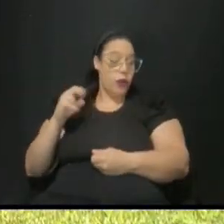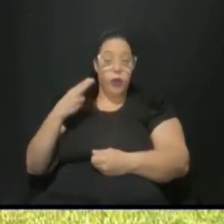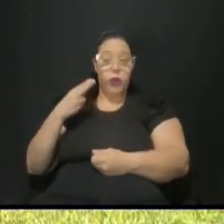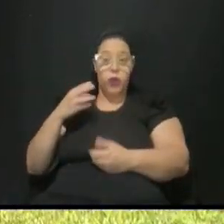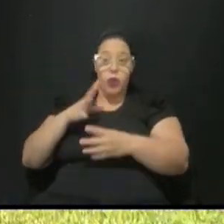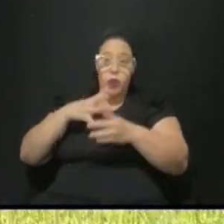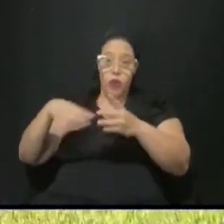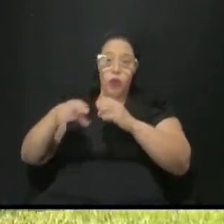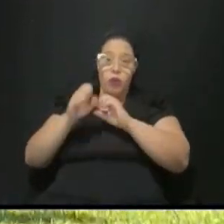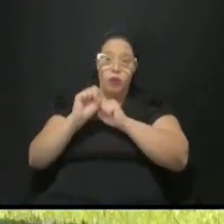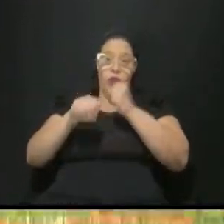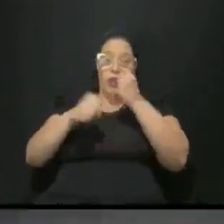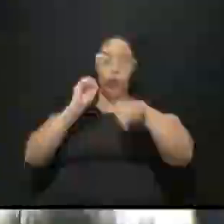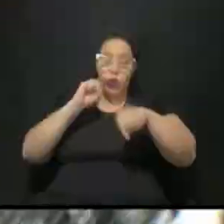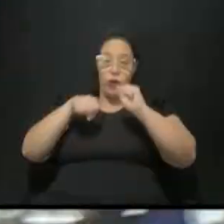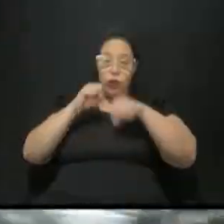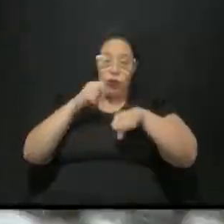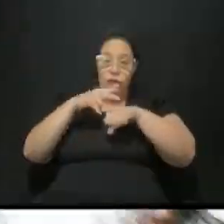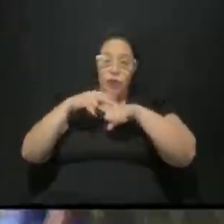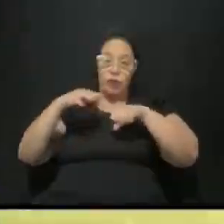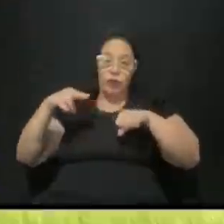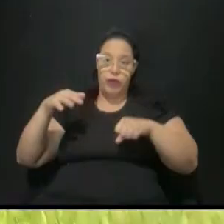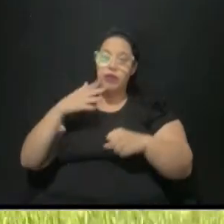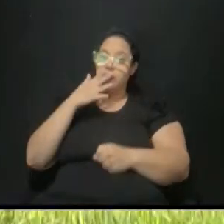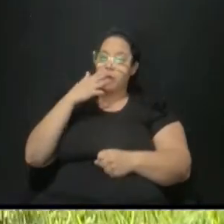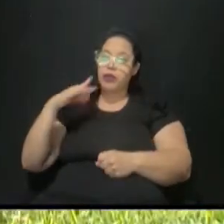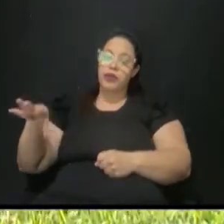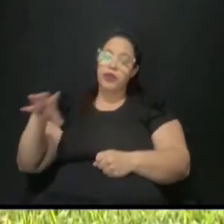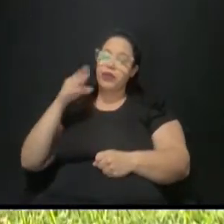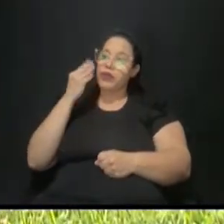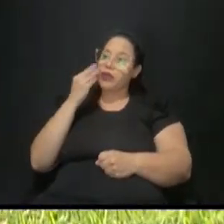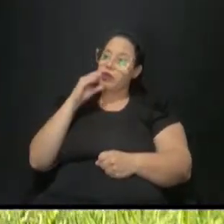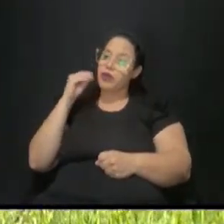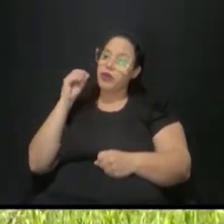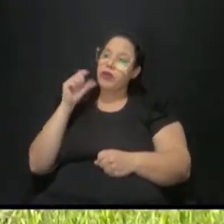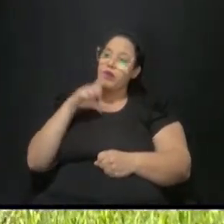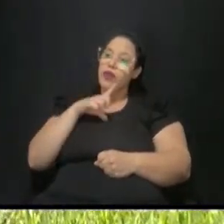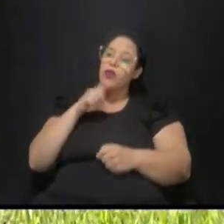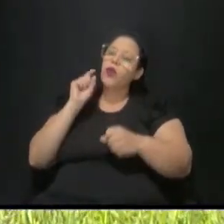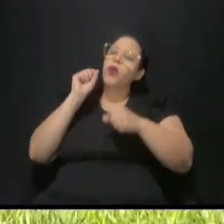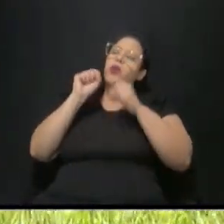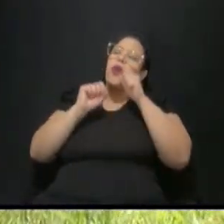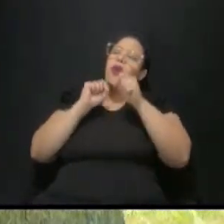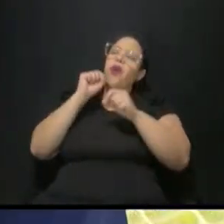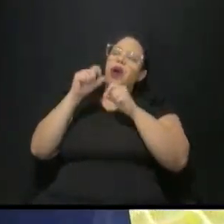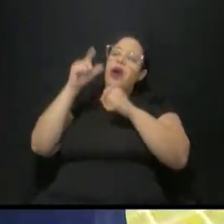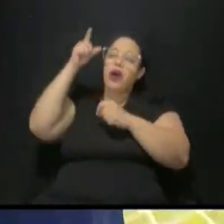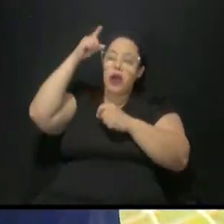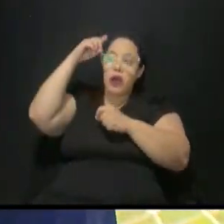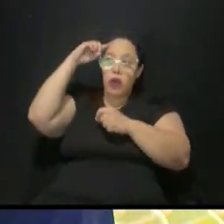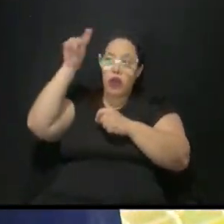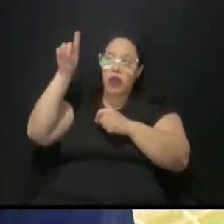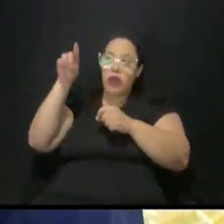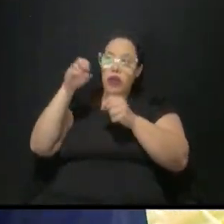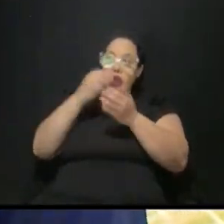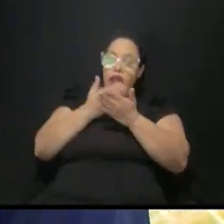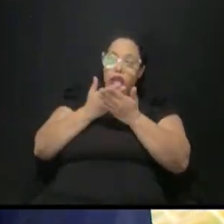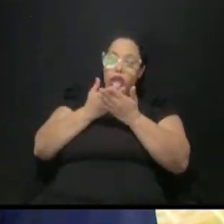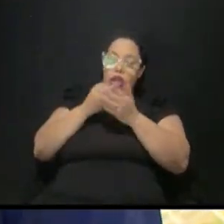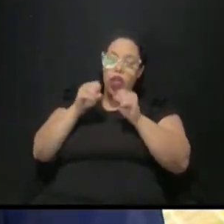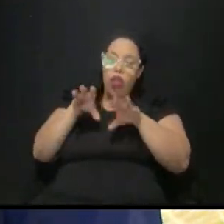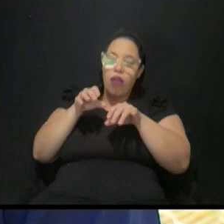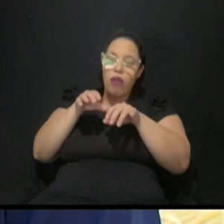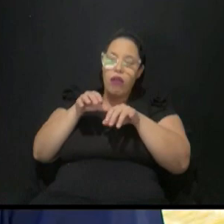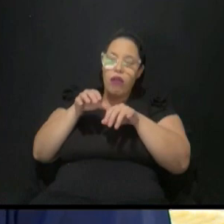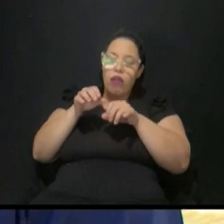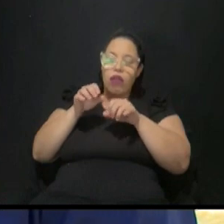essa criança ou que esse adolescente tenha. Letícia, quais os dias e os horários de atendimentos aí das aulas? A gente vai fazer o atendimento de